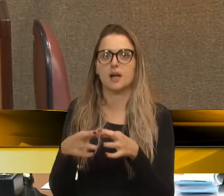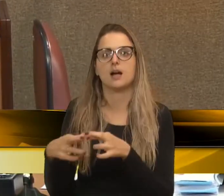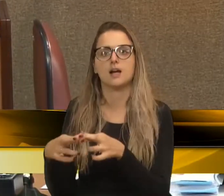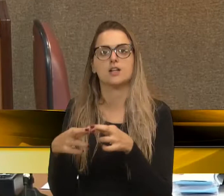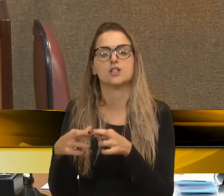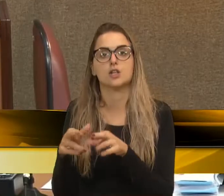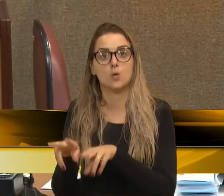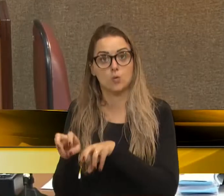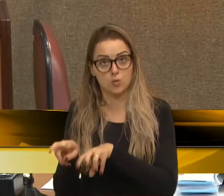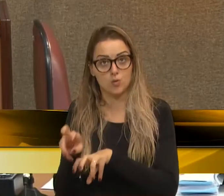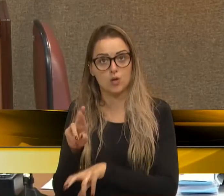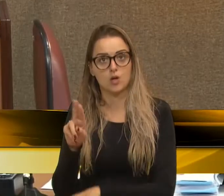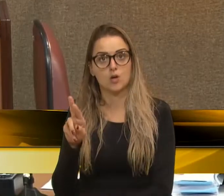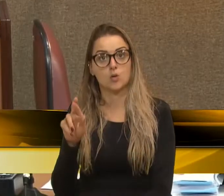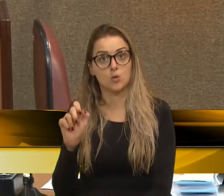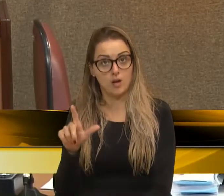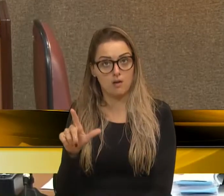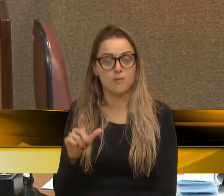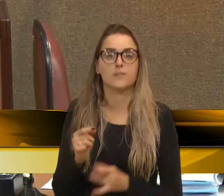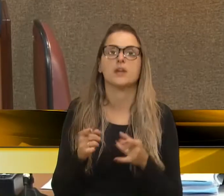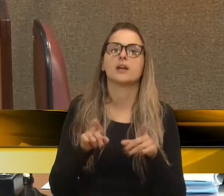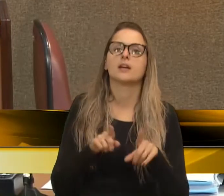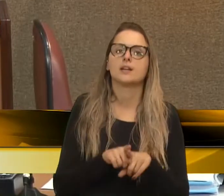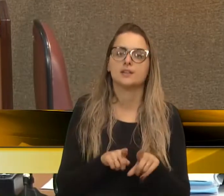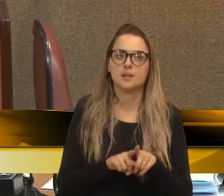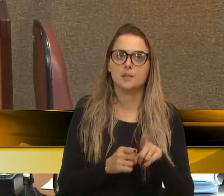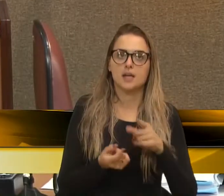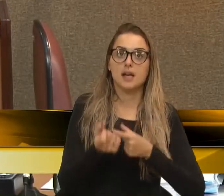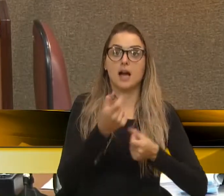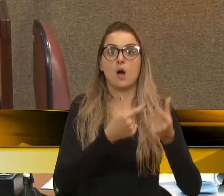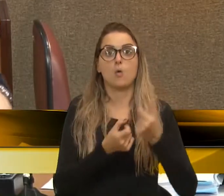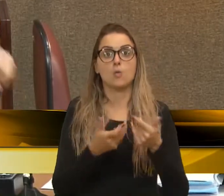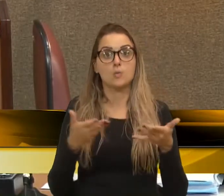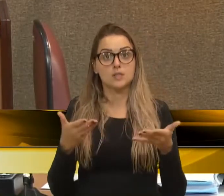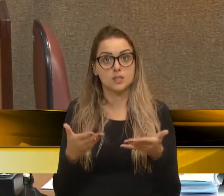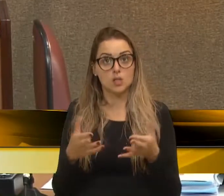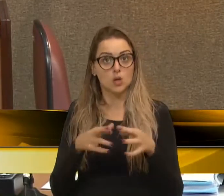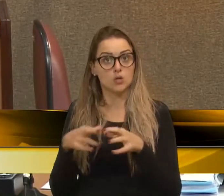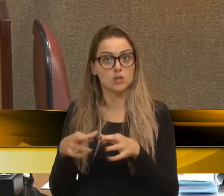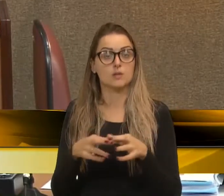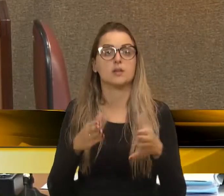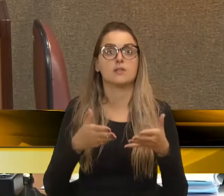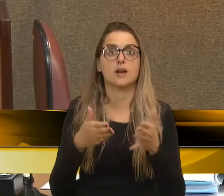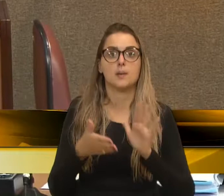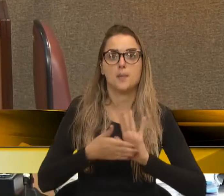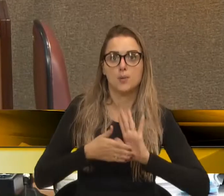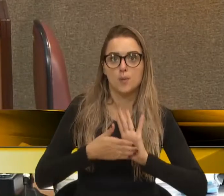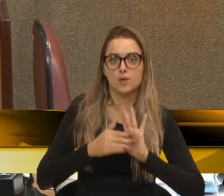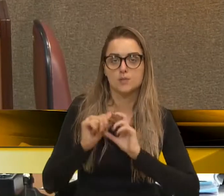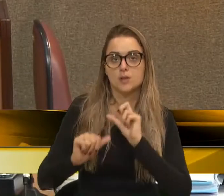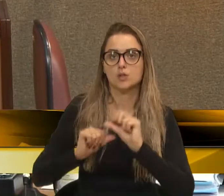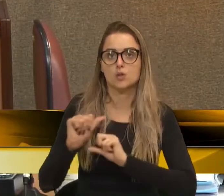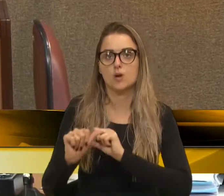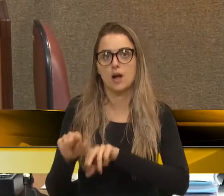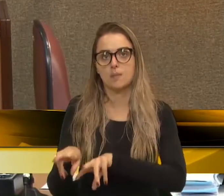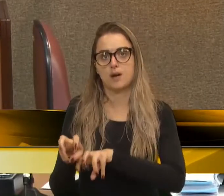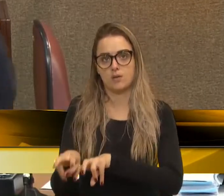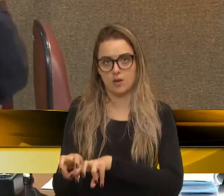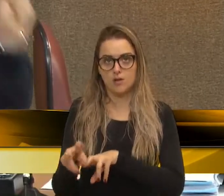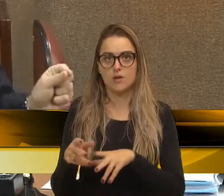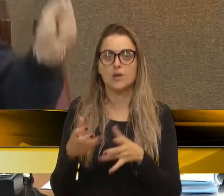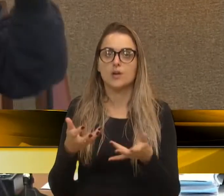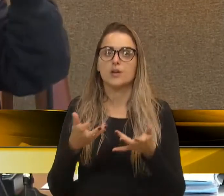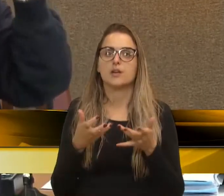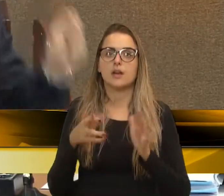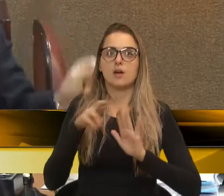rural. Outra, algumas que estão urbanas e vão passar com a proposta para a rural, nós precisamos, através de